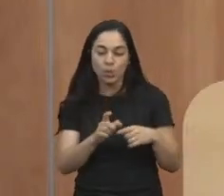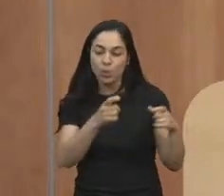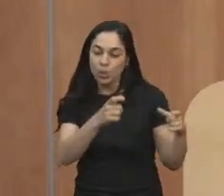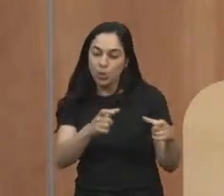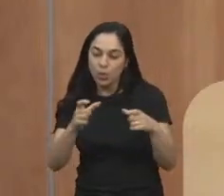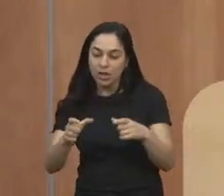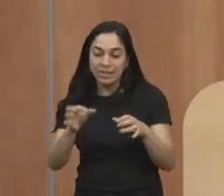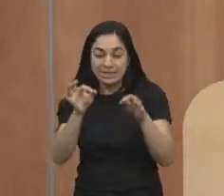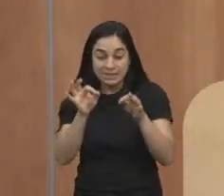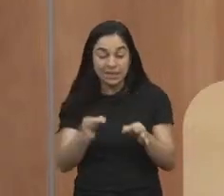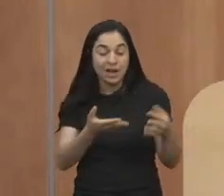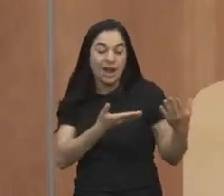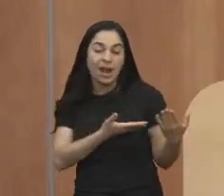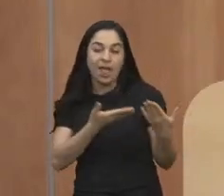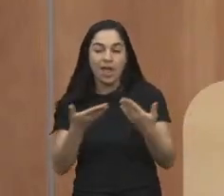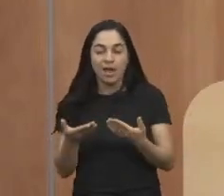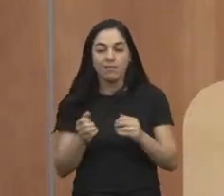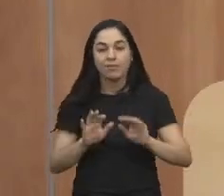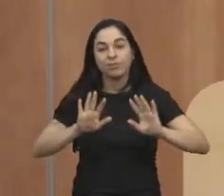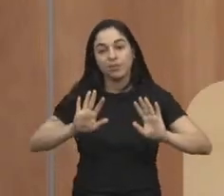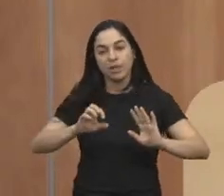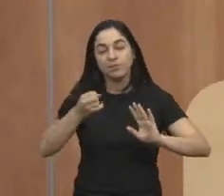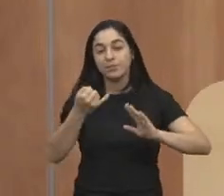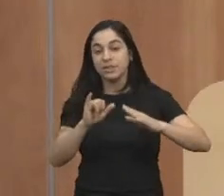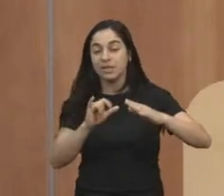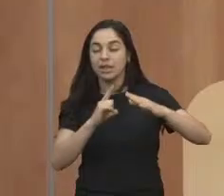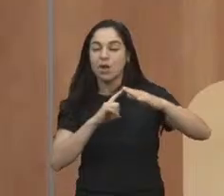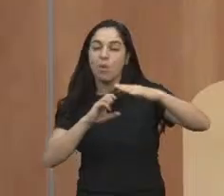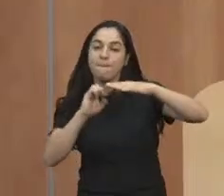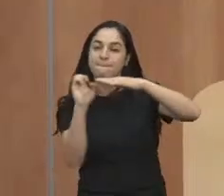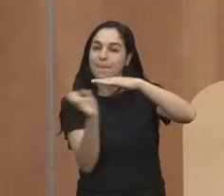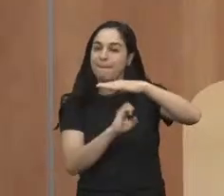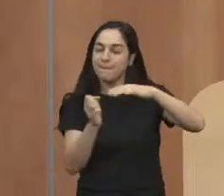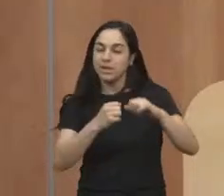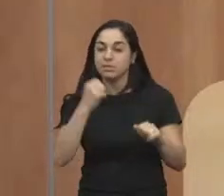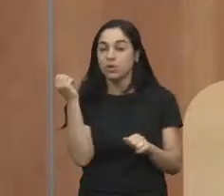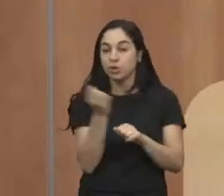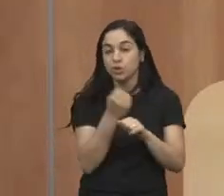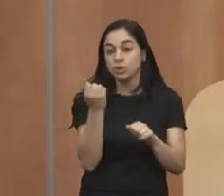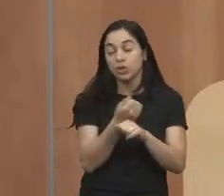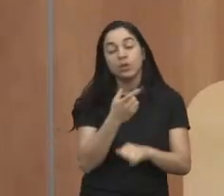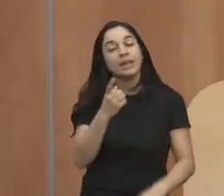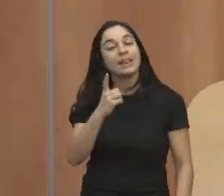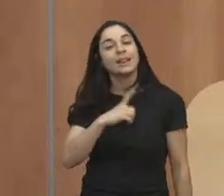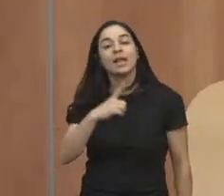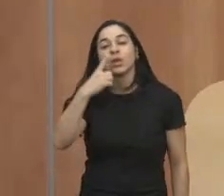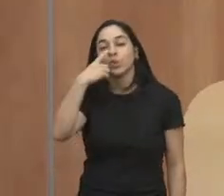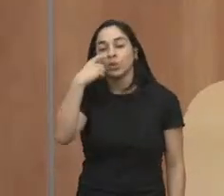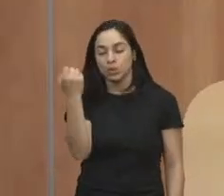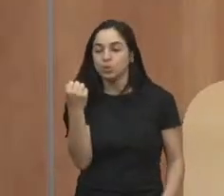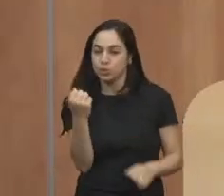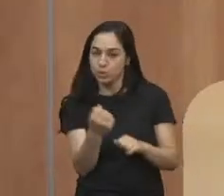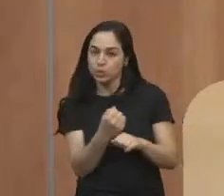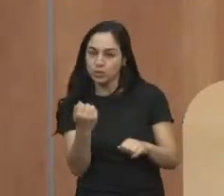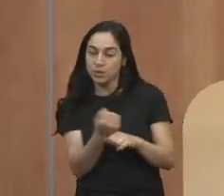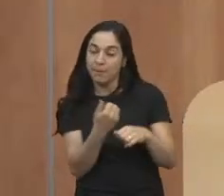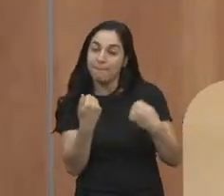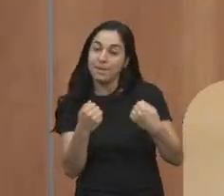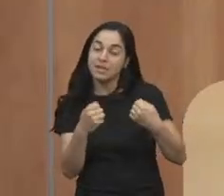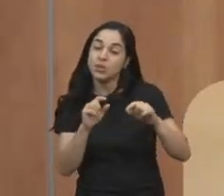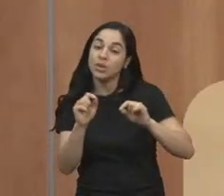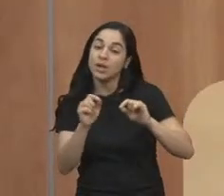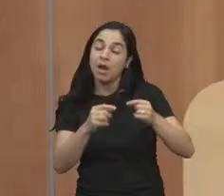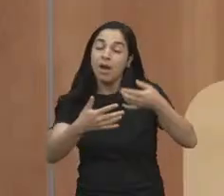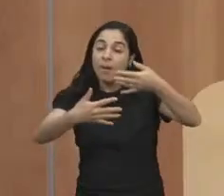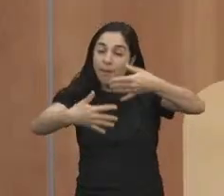resíduos. Então, se uma indústria ela faz uma obra e gera um resíduo de construção civil, ela precisa